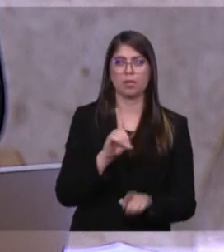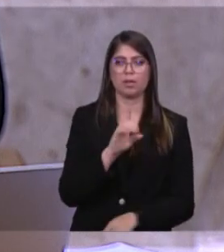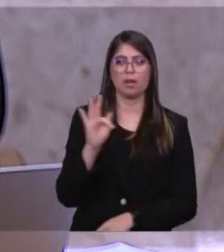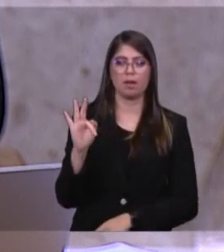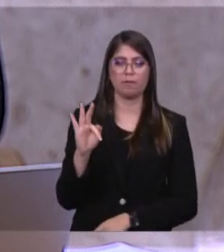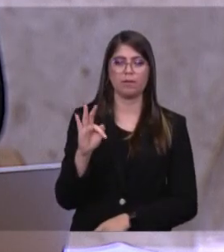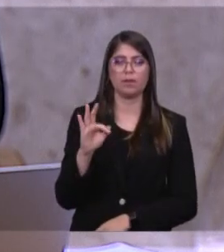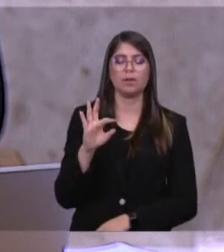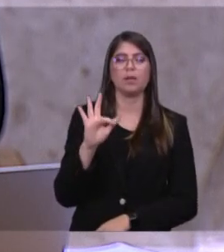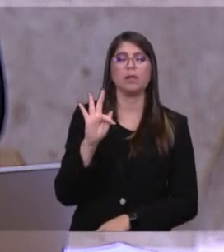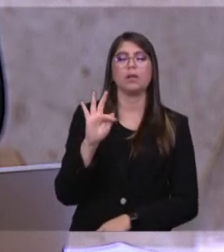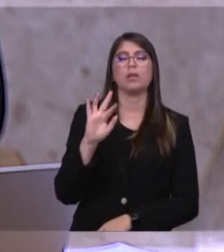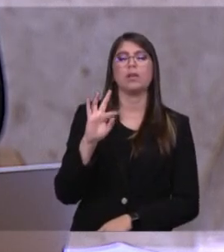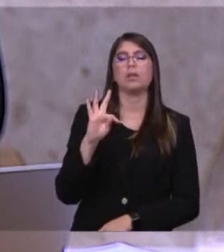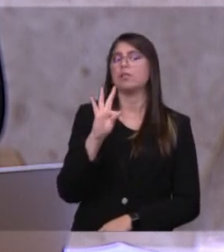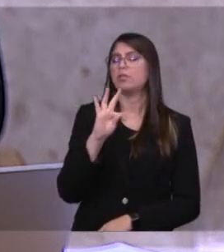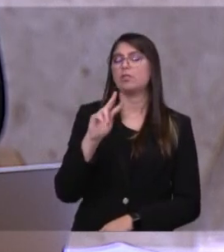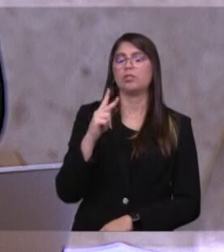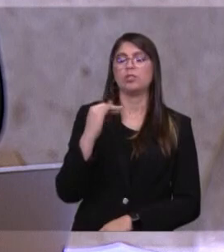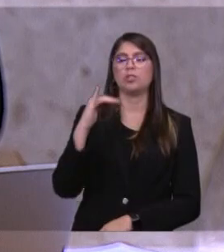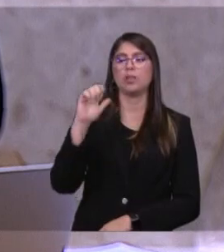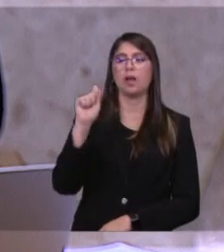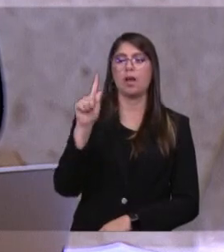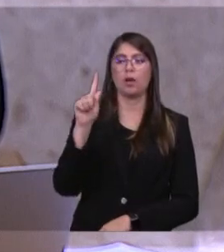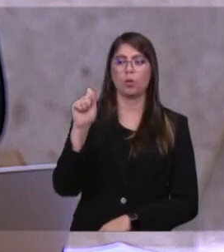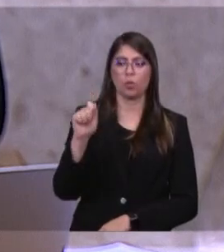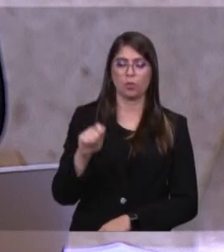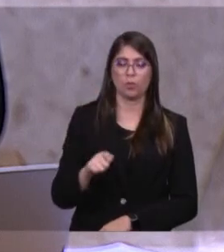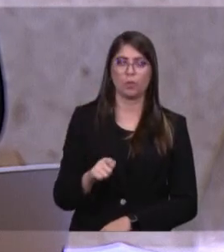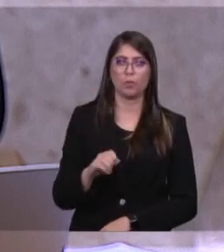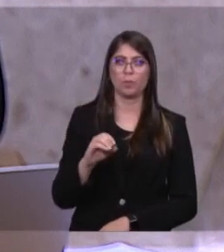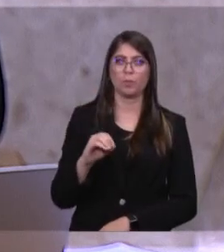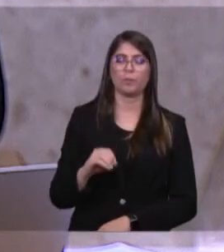doutor Tiago Holanda Gonzalez.